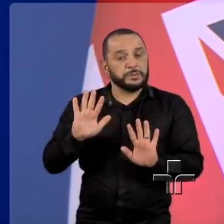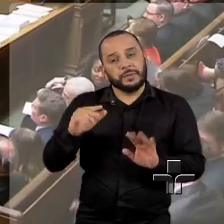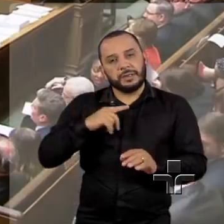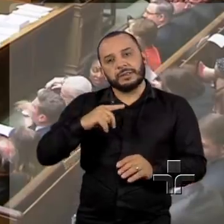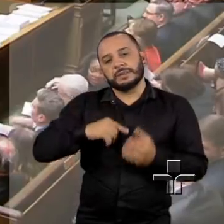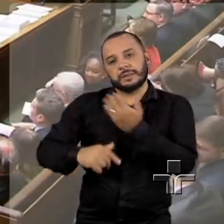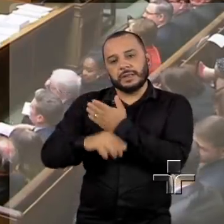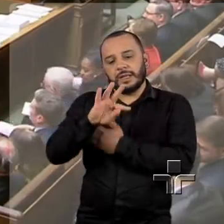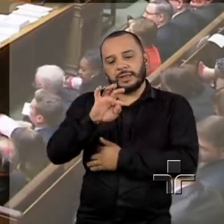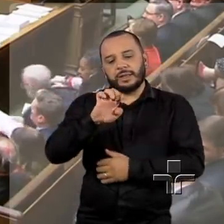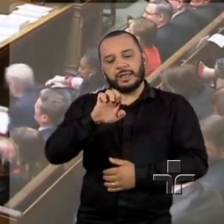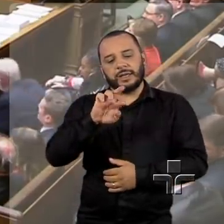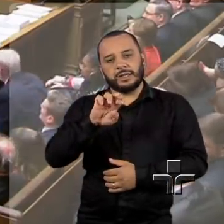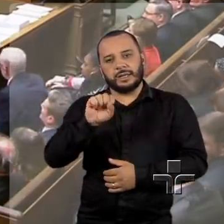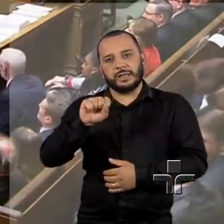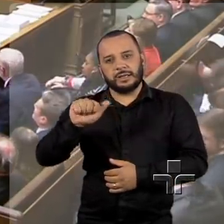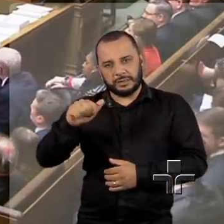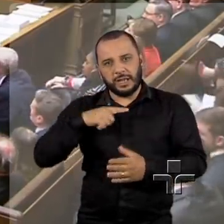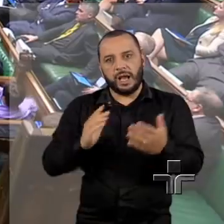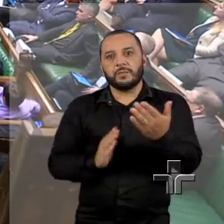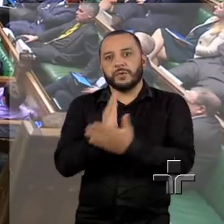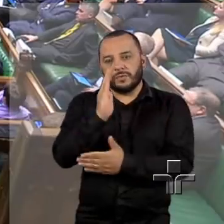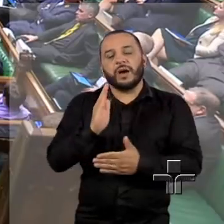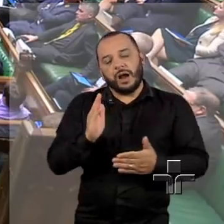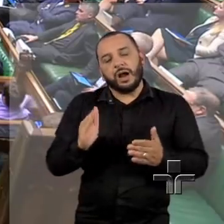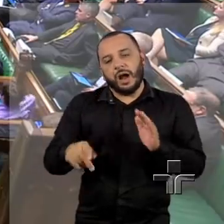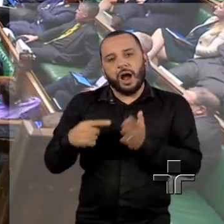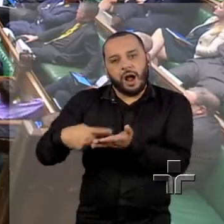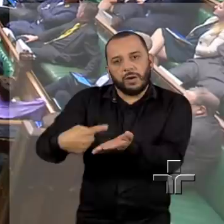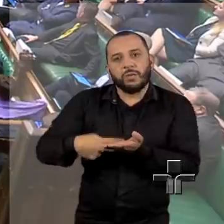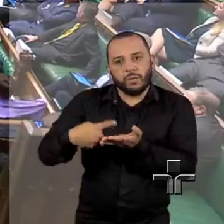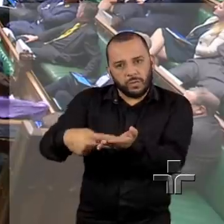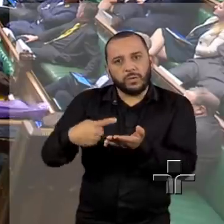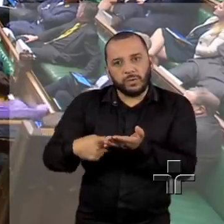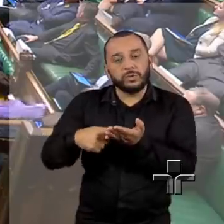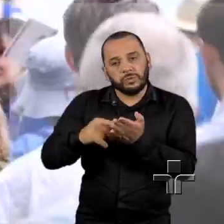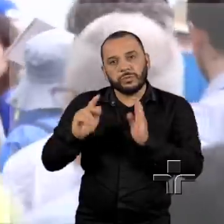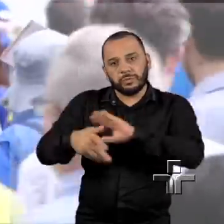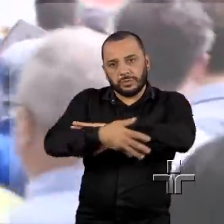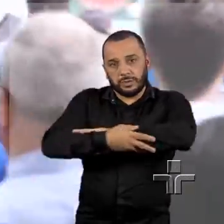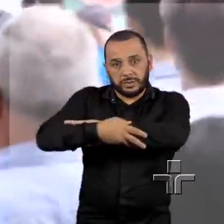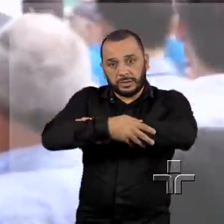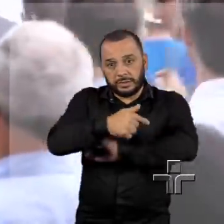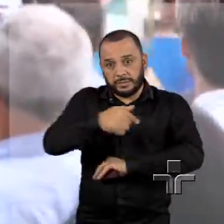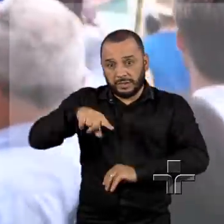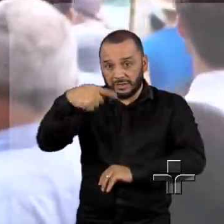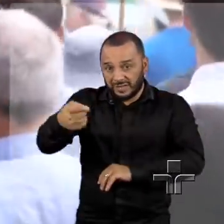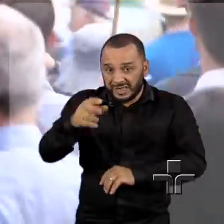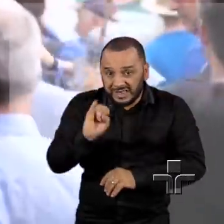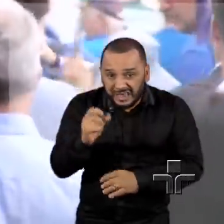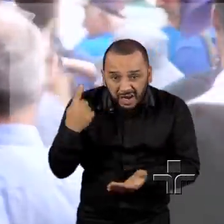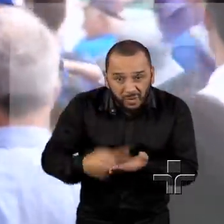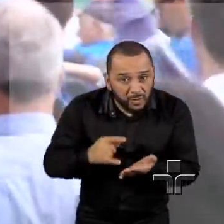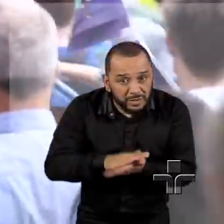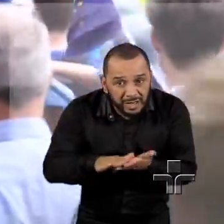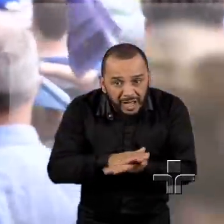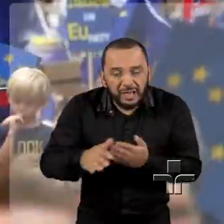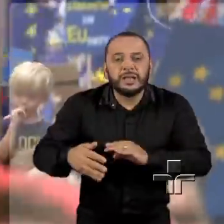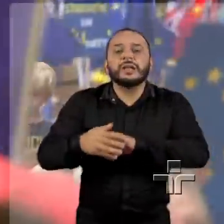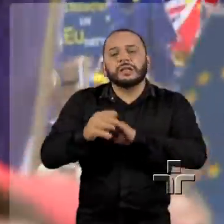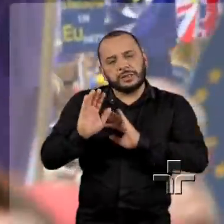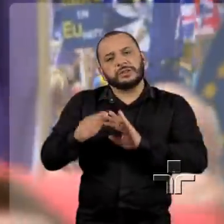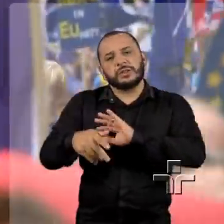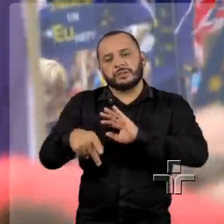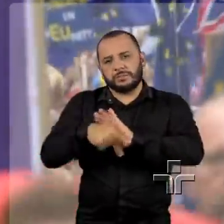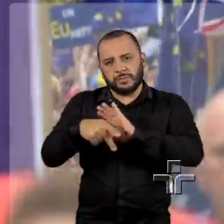May consiga aprovar um acordo no Parlamento do Reino Unido na semana que vem. Se não houver acordo, o Reino Unido permanece